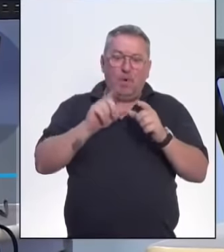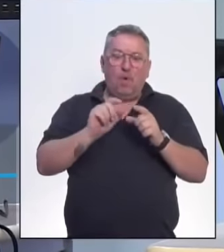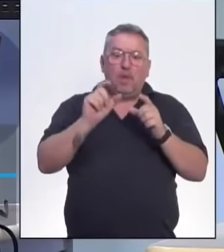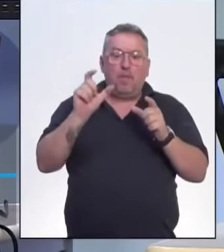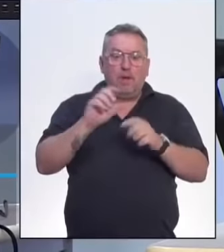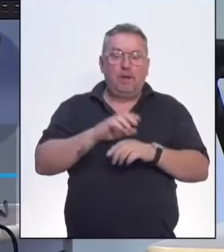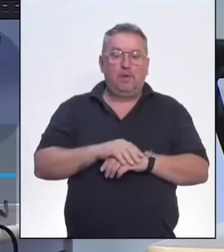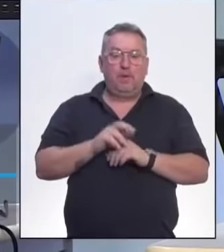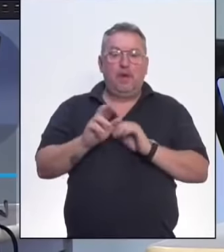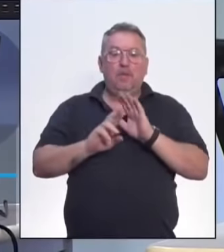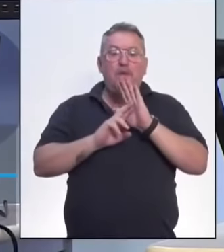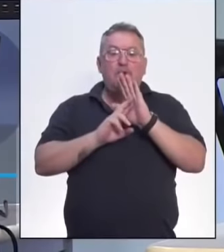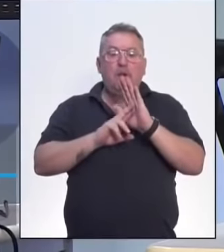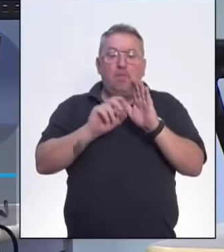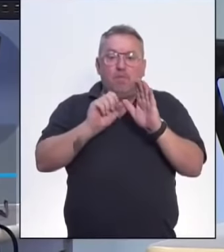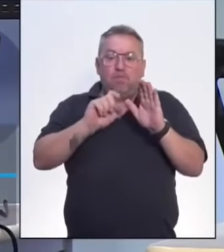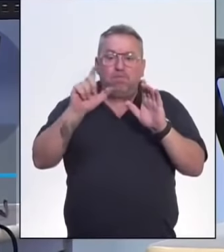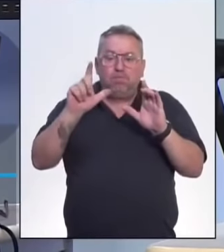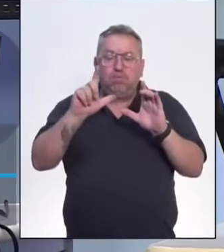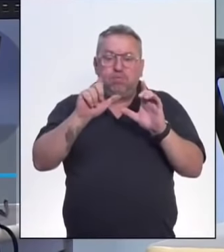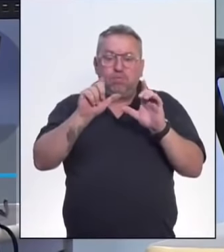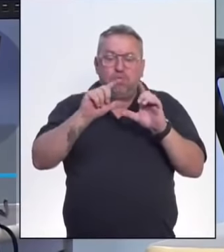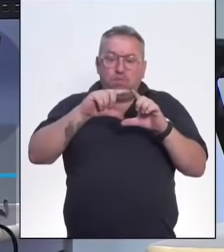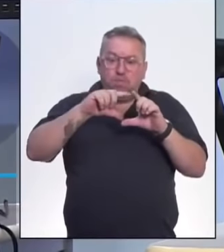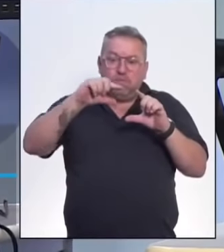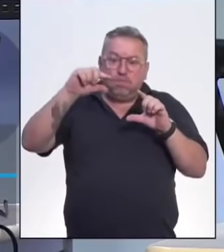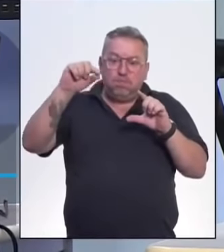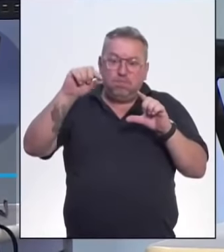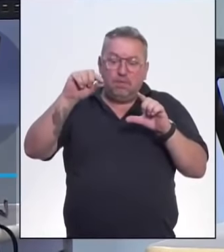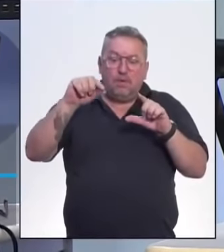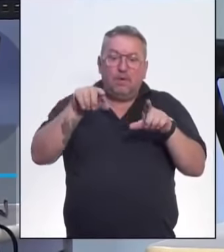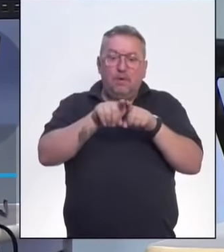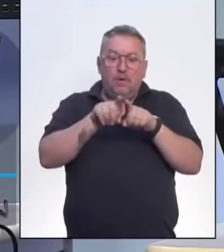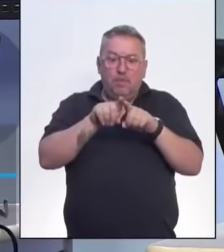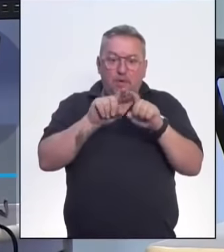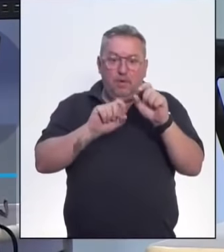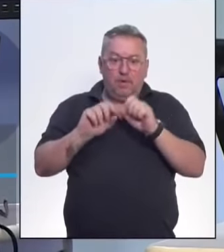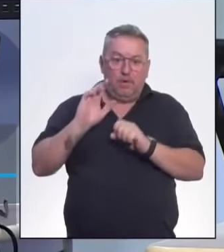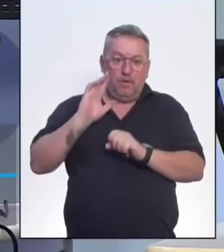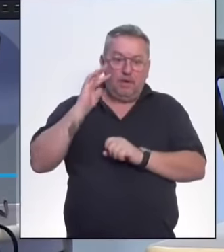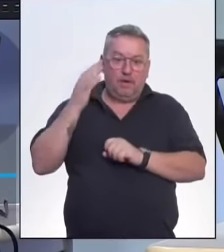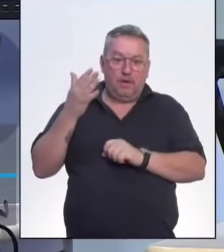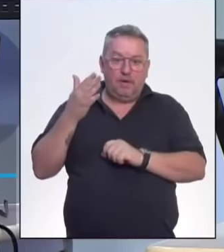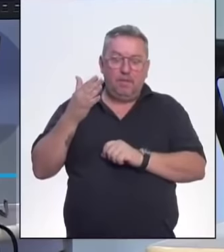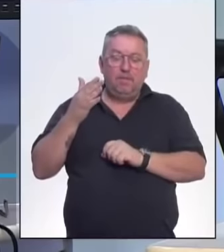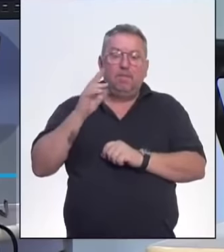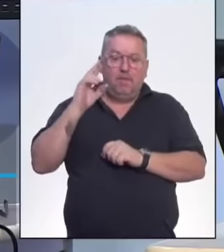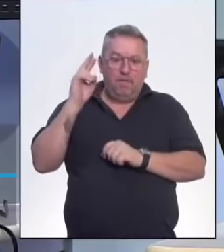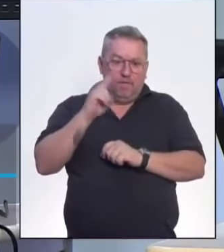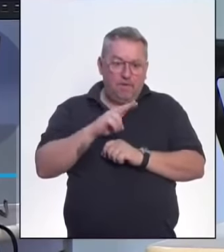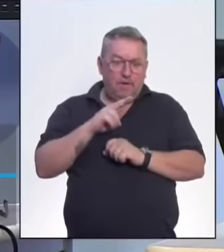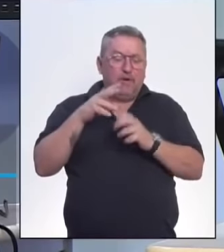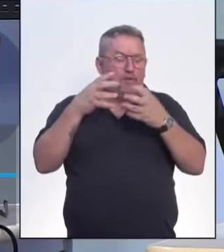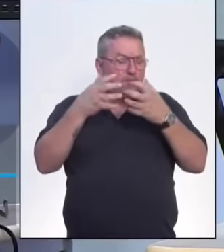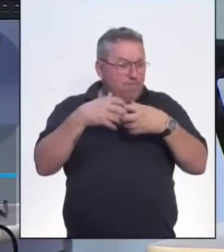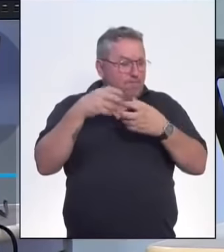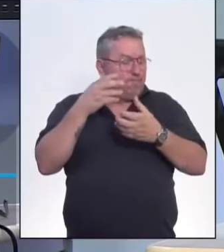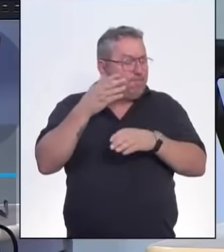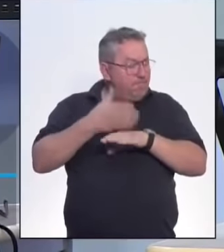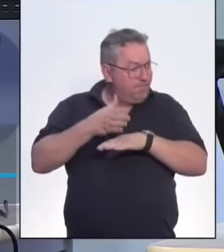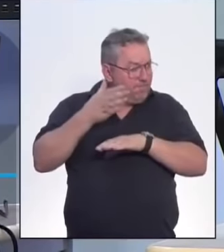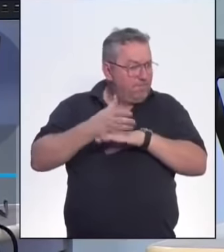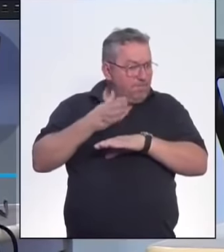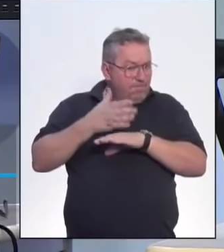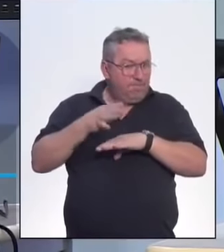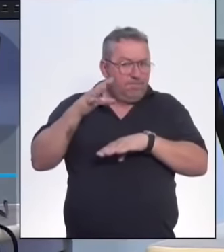tamanho, a representatividade que eles têm dentro do gráfico de setores. Tá? Então trabalhe esse exercício. Eu repito para